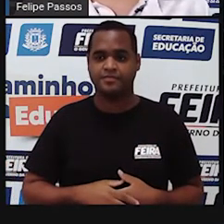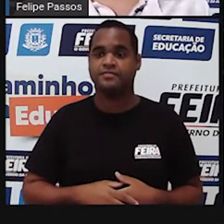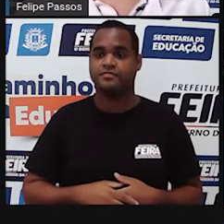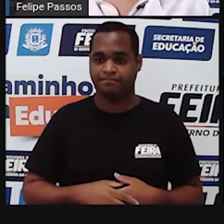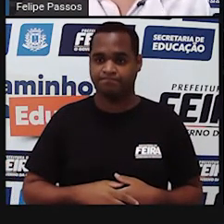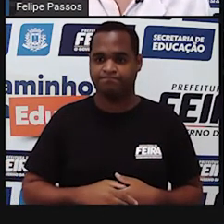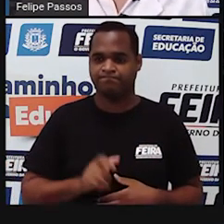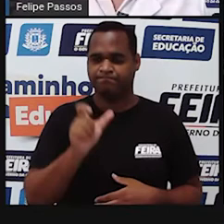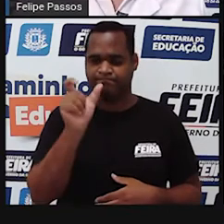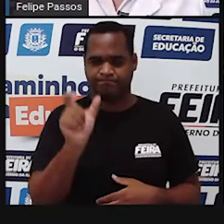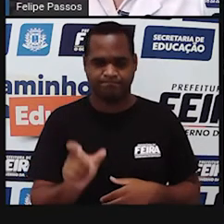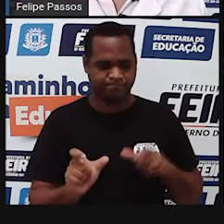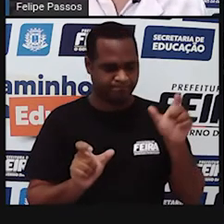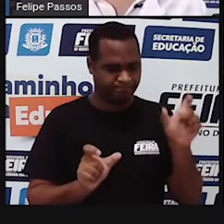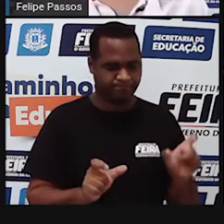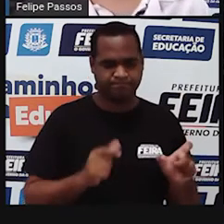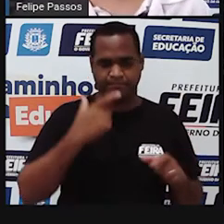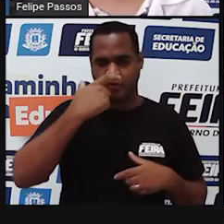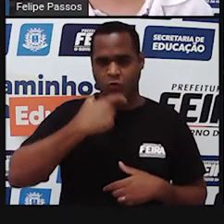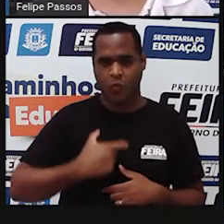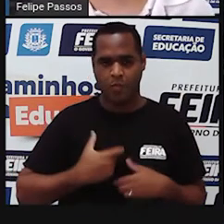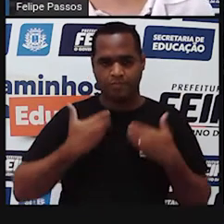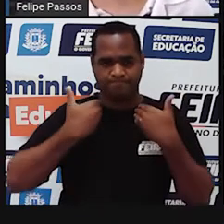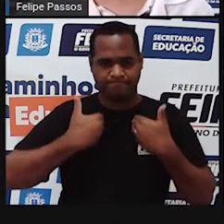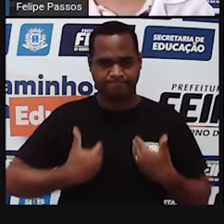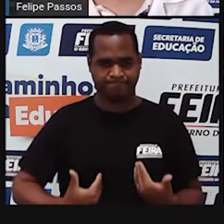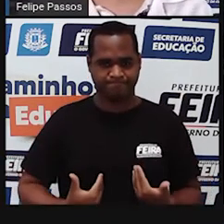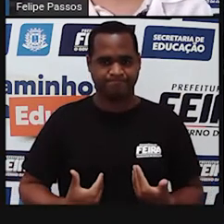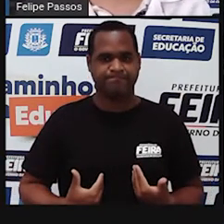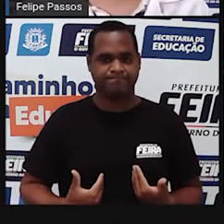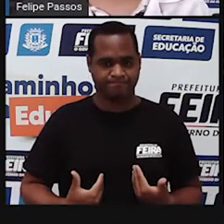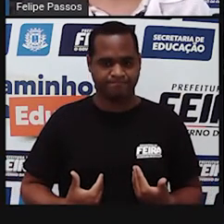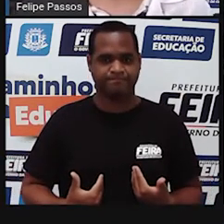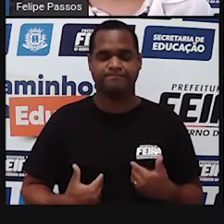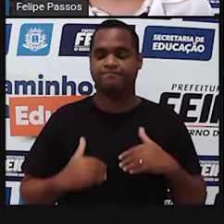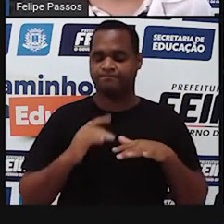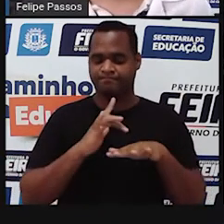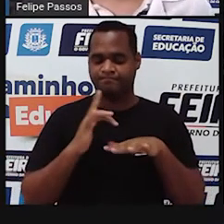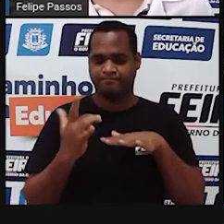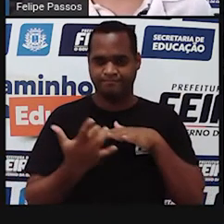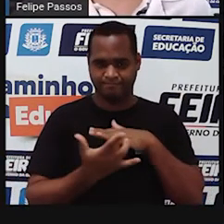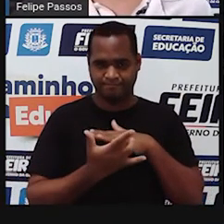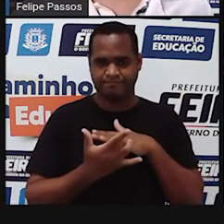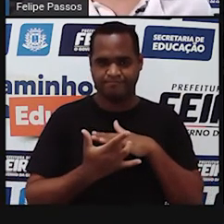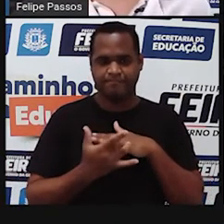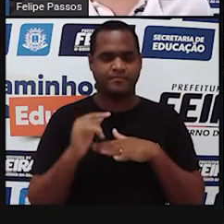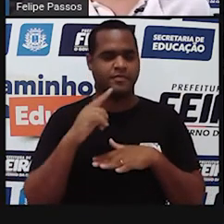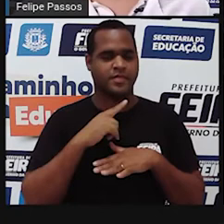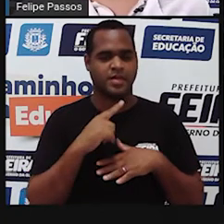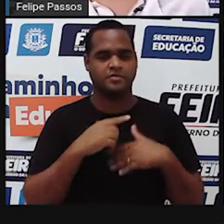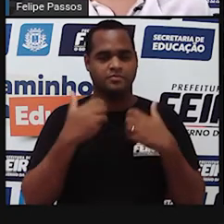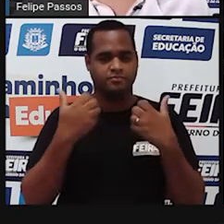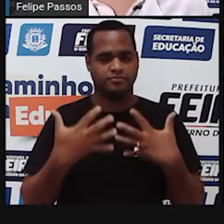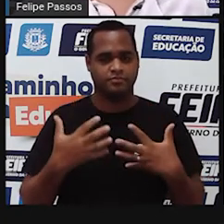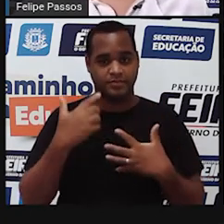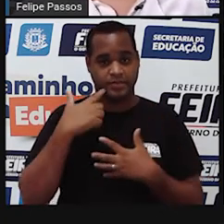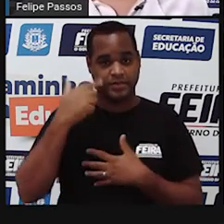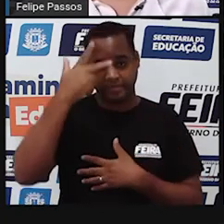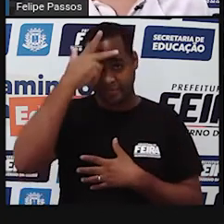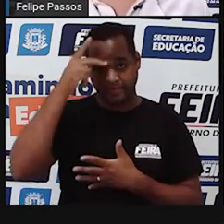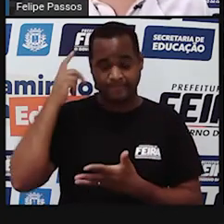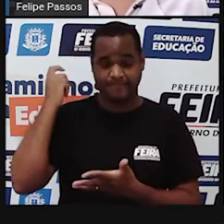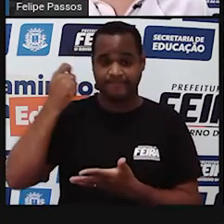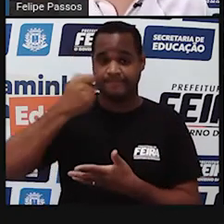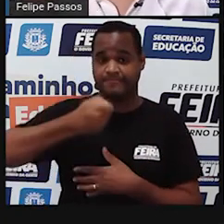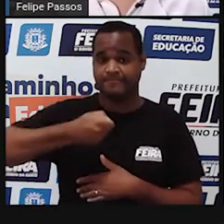Estética. Isso tem sido muito discutido, principalmente com o advento das redes sociais, né? a pressão estética, a pressão